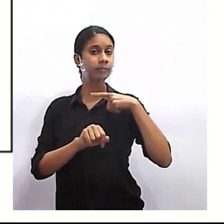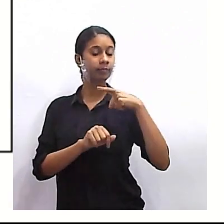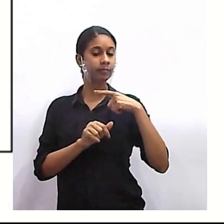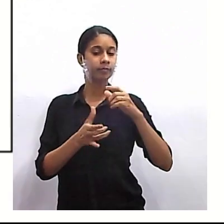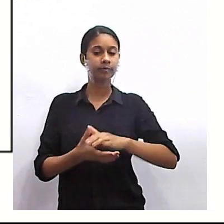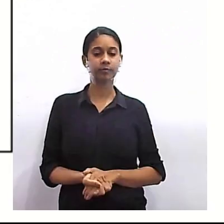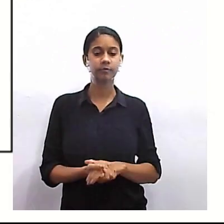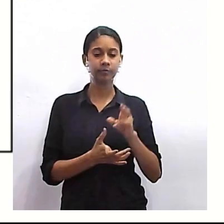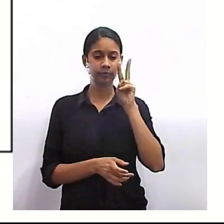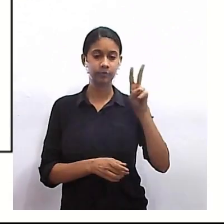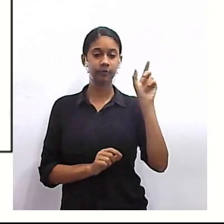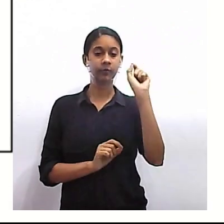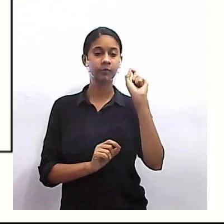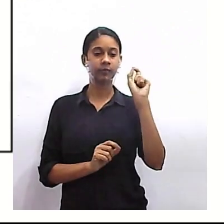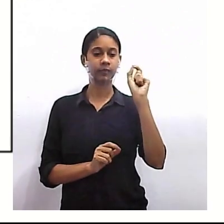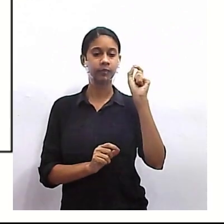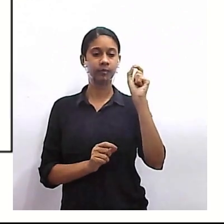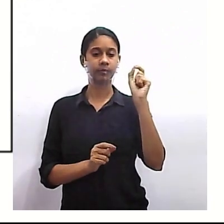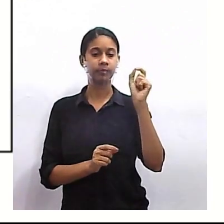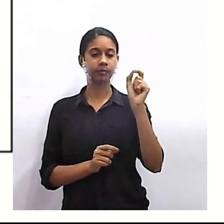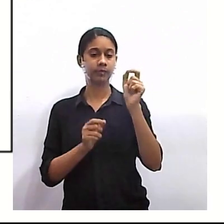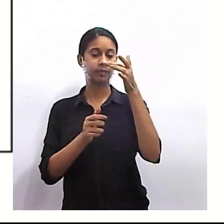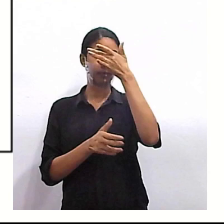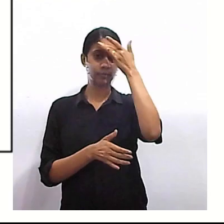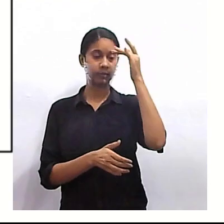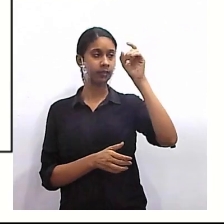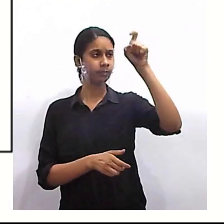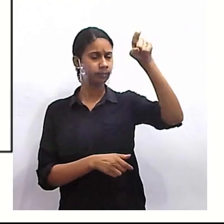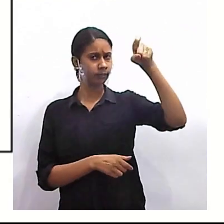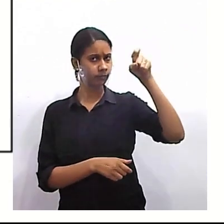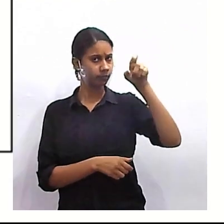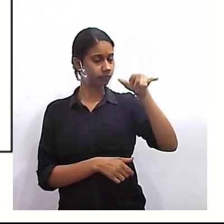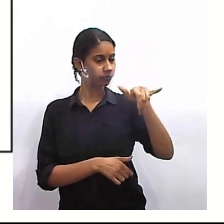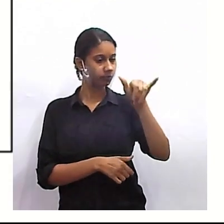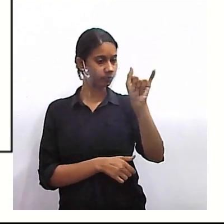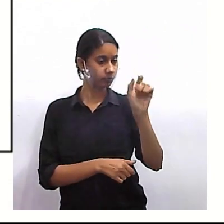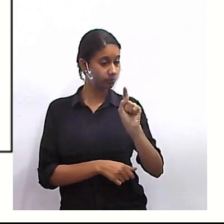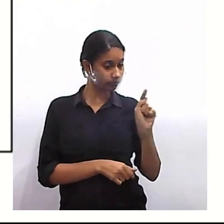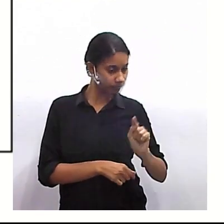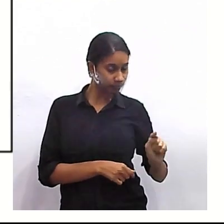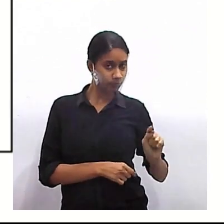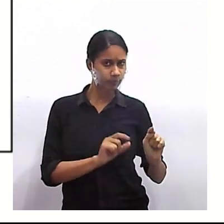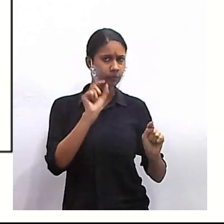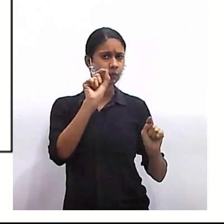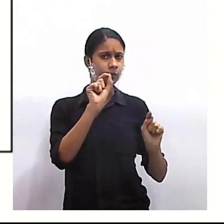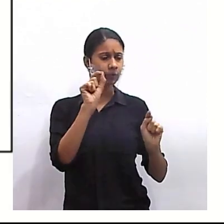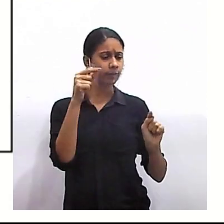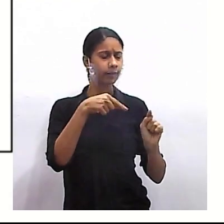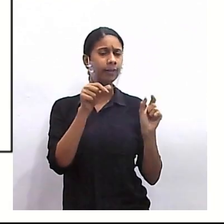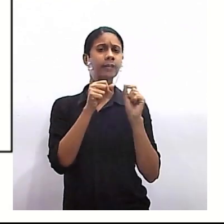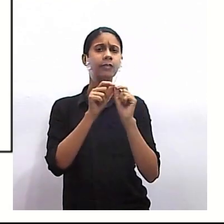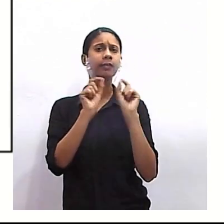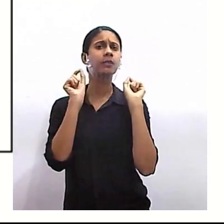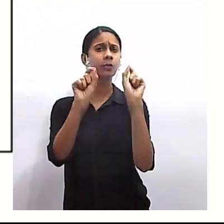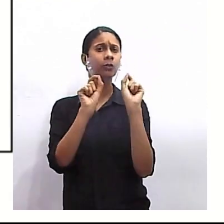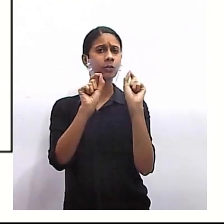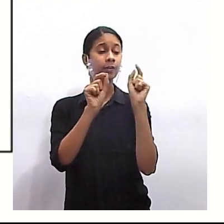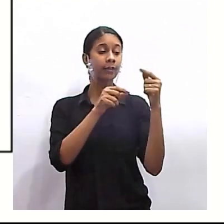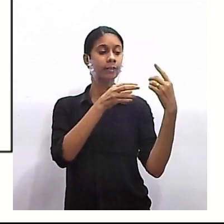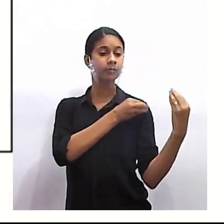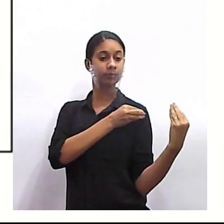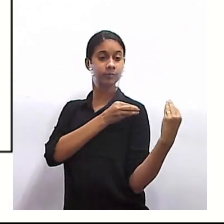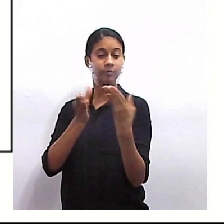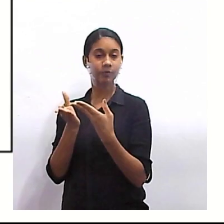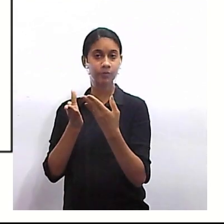aí? Uma série de fornecedores, X, Y e Z. O que é que os fornecedores fazem? Eles pegam essa